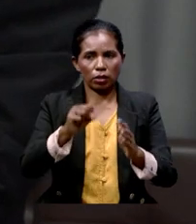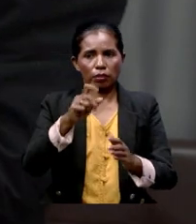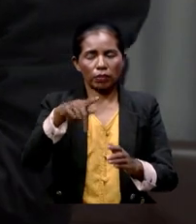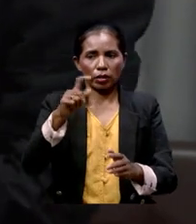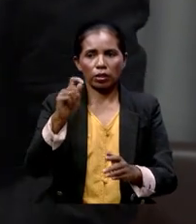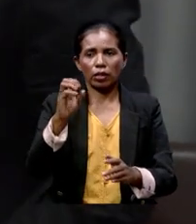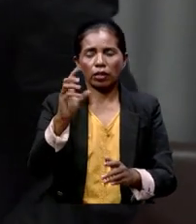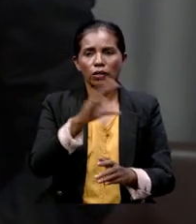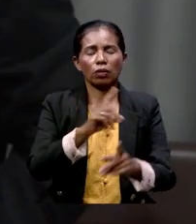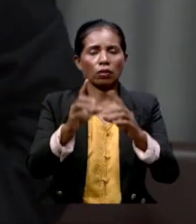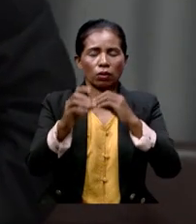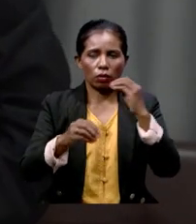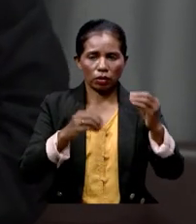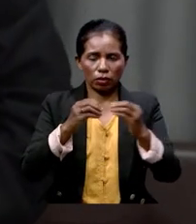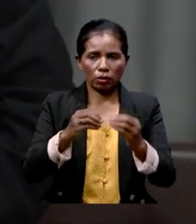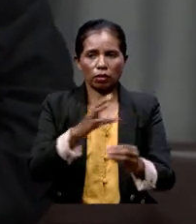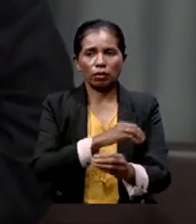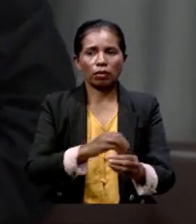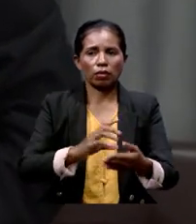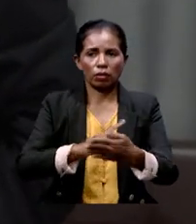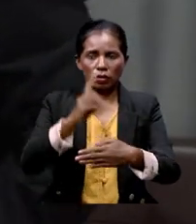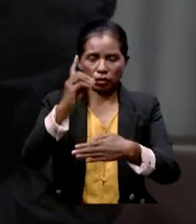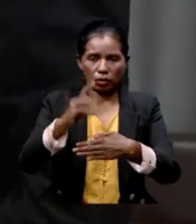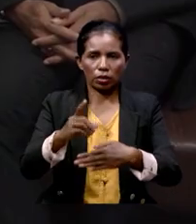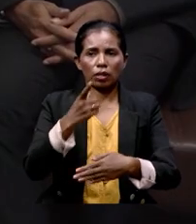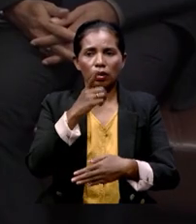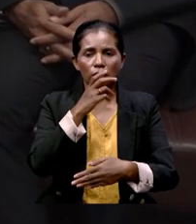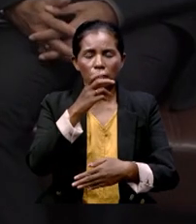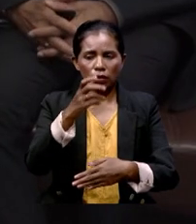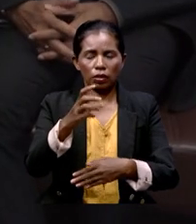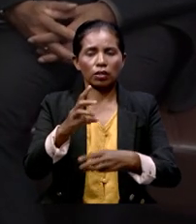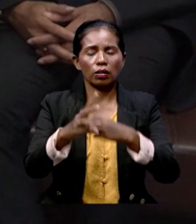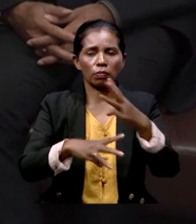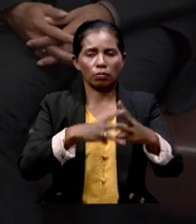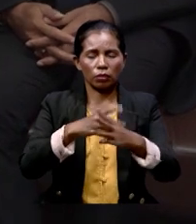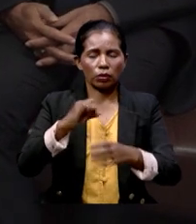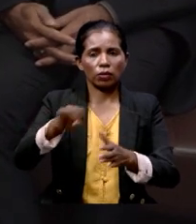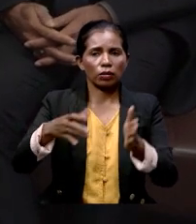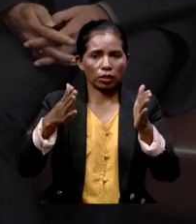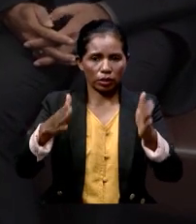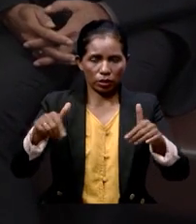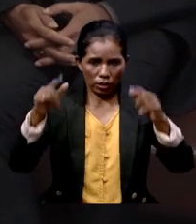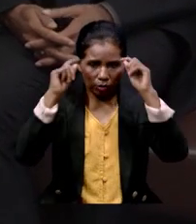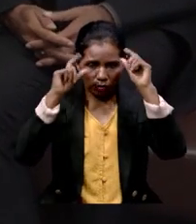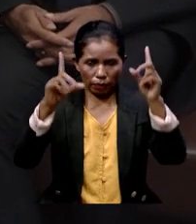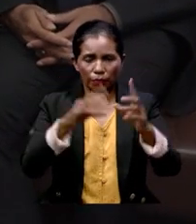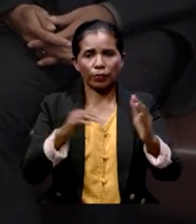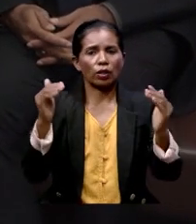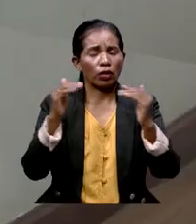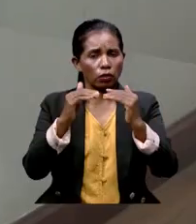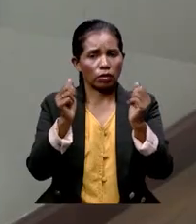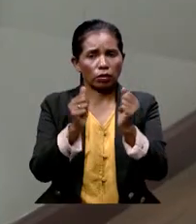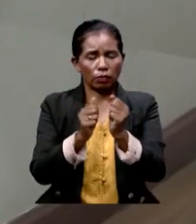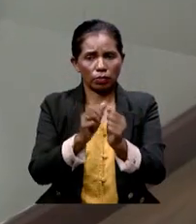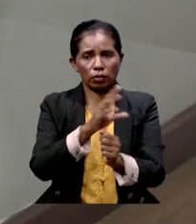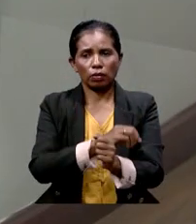Semenes, onde colhia conaba progresso e desenvolvimento em português e mundo do jornalismo e a Timor-Leste. A foi no encontro, Ana Paula Fernandes